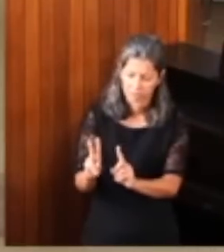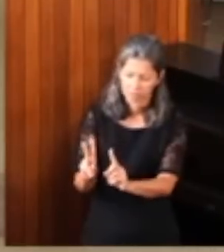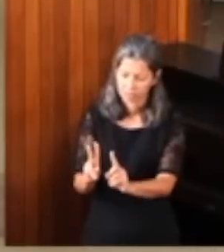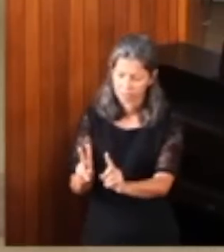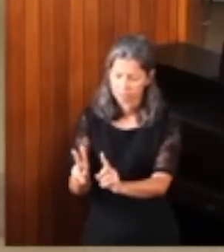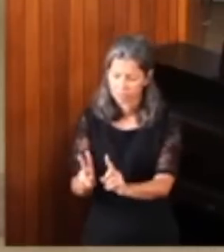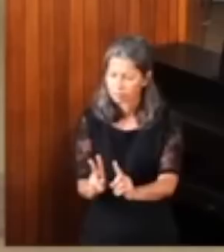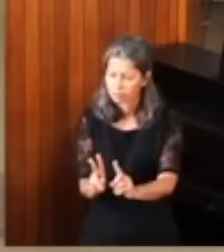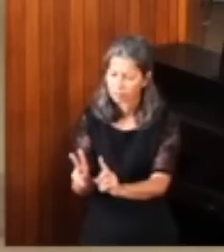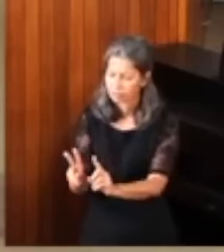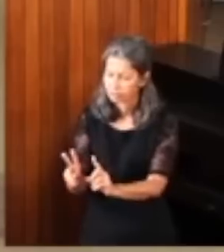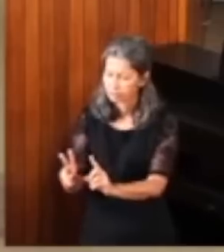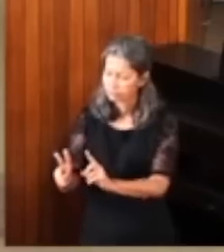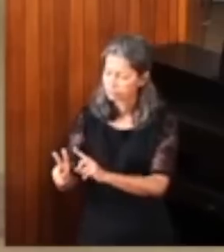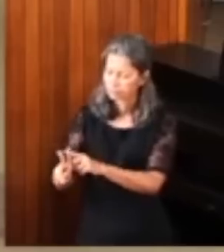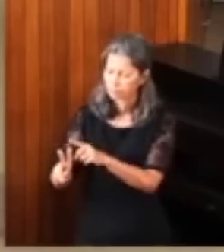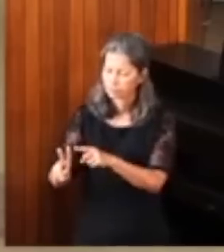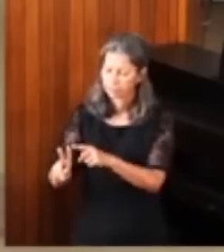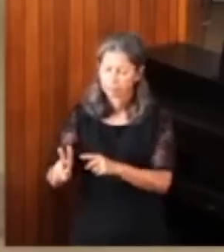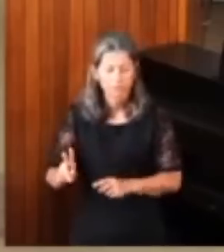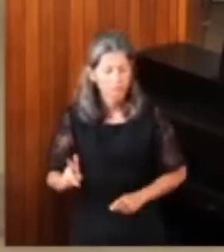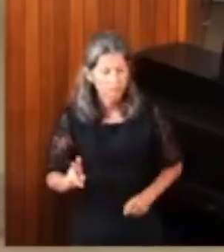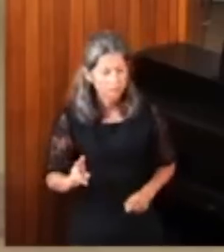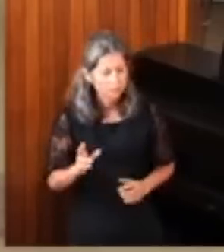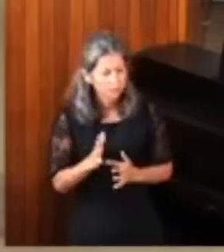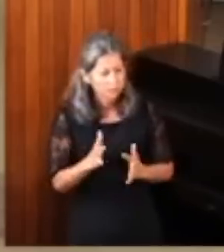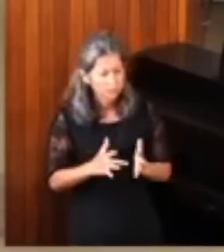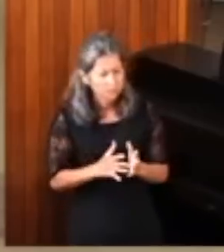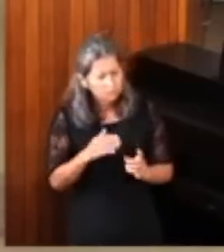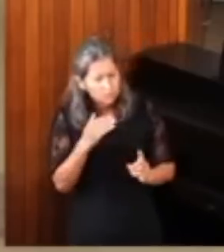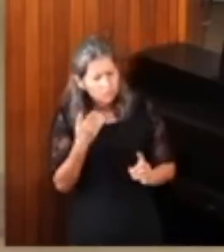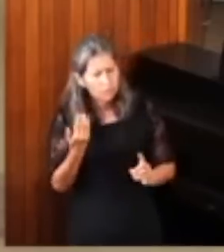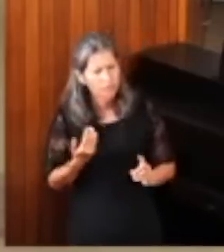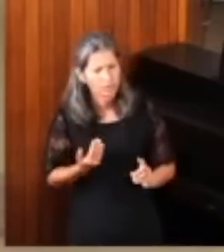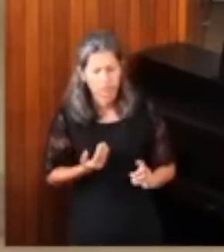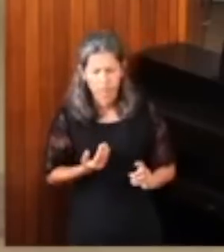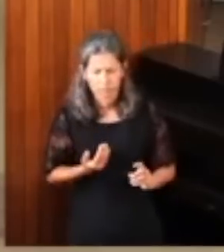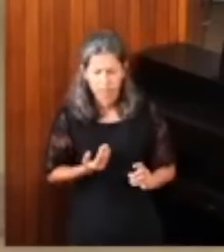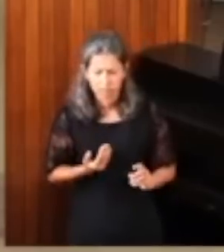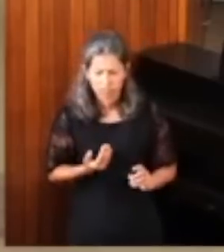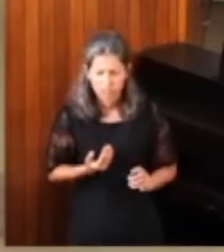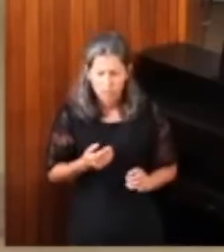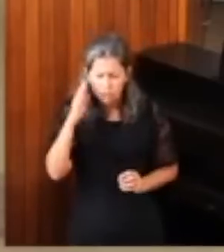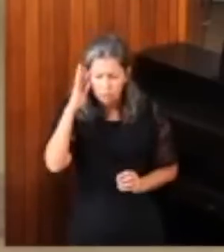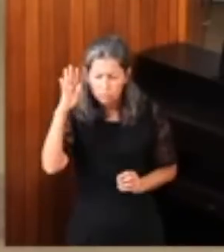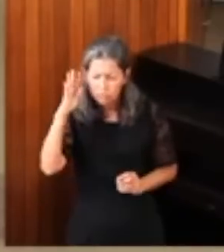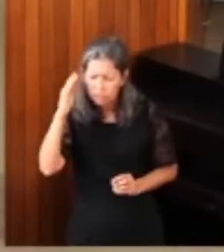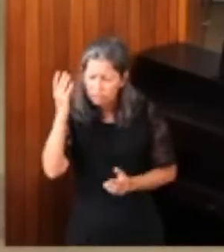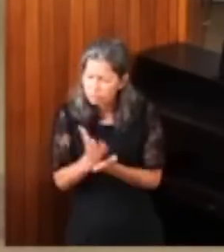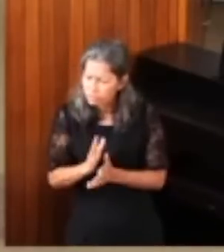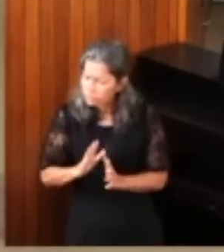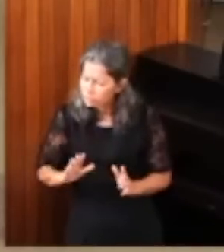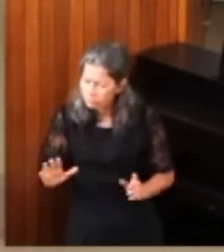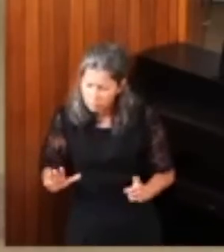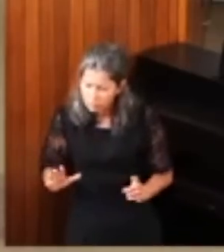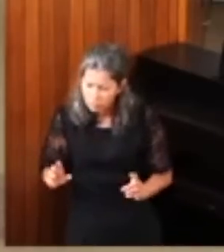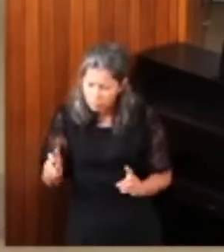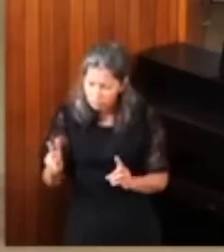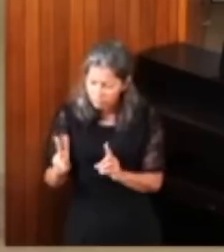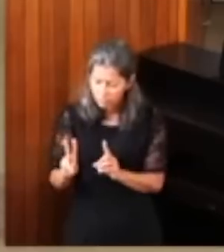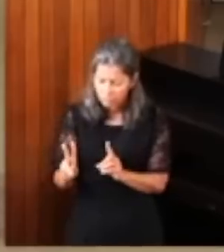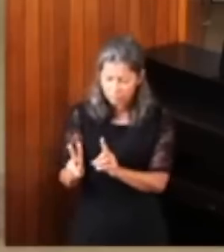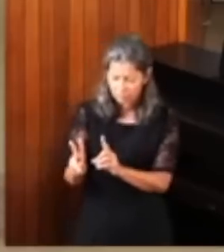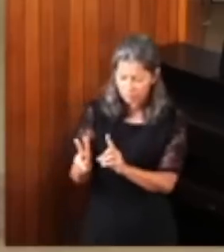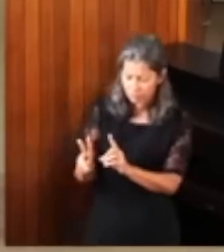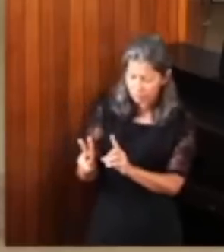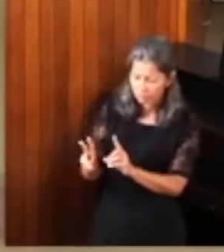está morto. E acabou para nós. Nossos sonhos estão destruídos. Aí Jesus ali ouvindo tudo aquilo, né? Ah, é?